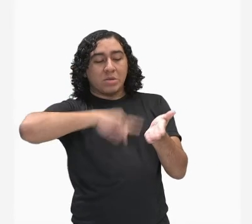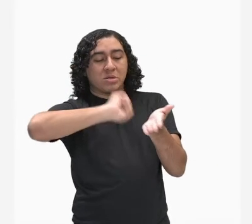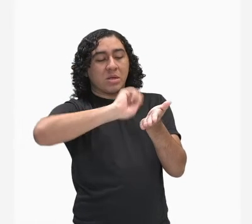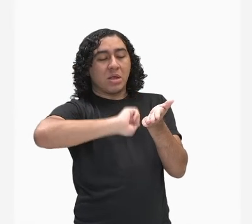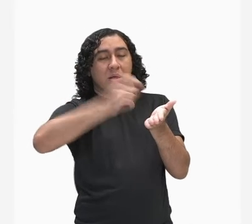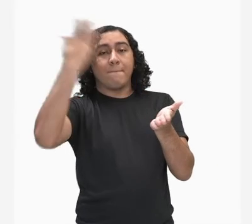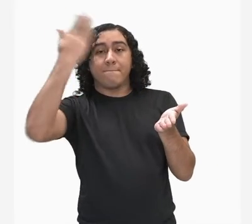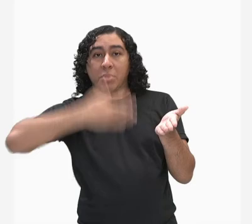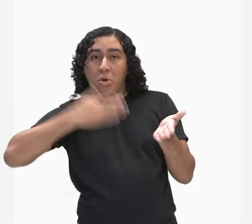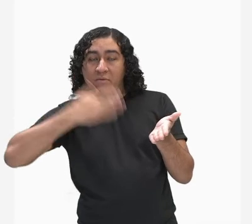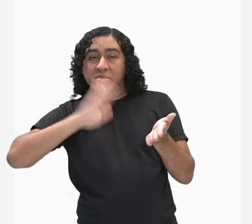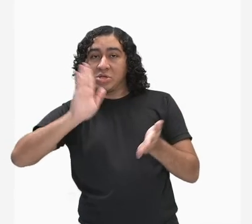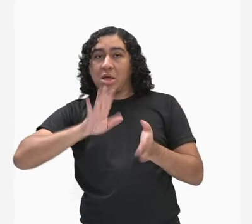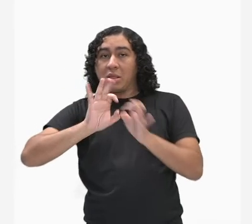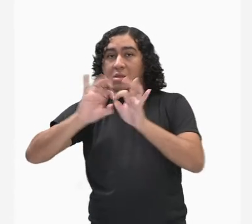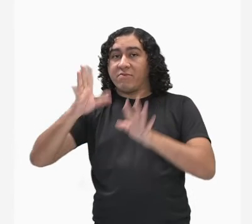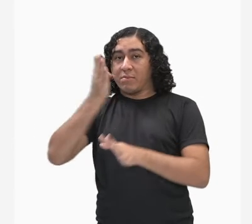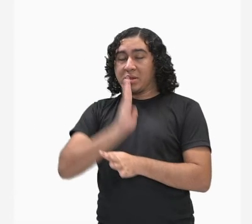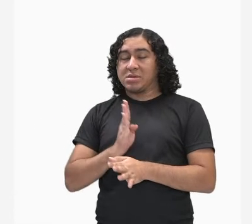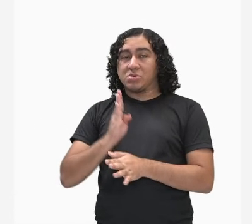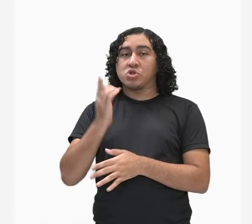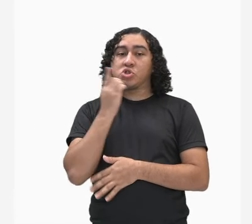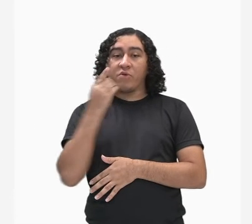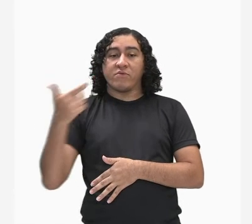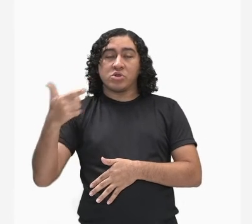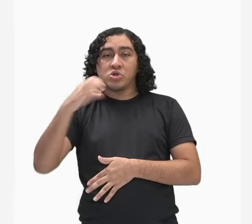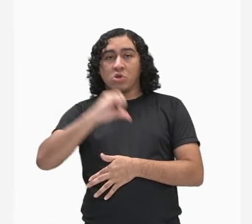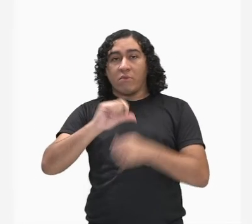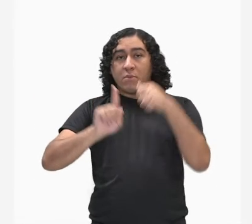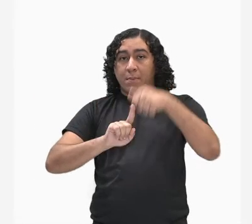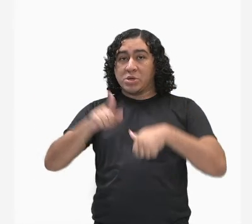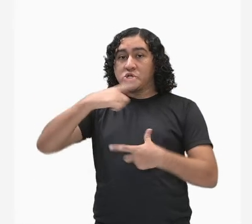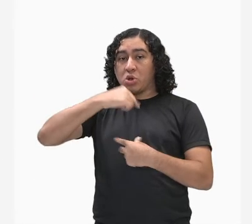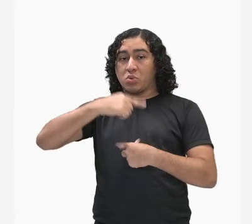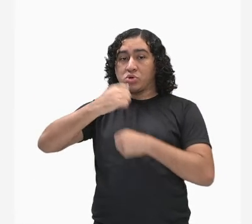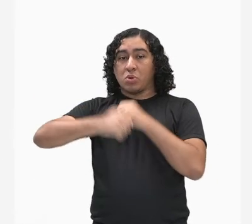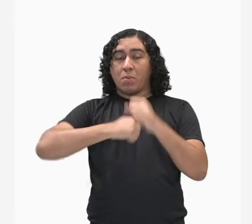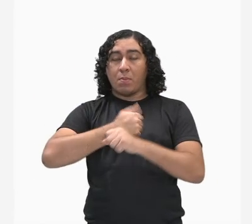Então, anotem aí, 29 de agosto de 1825. Quando é que se deu a